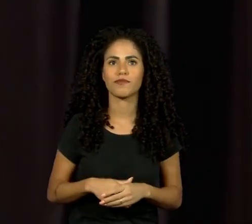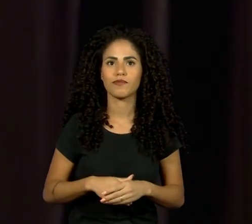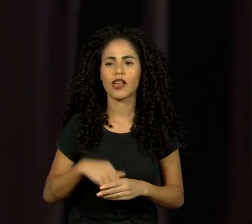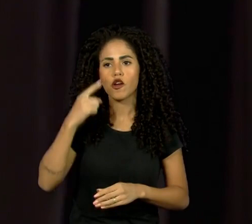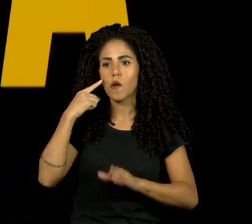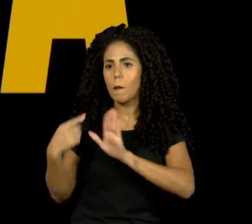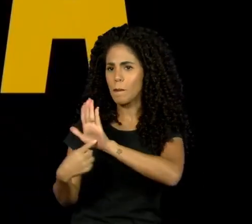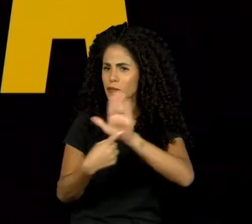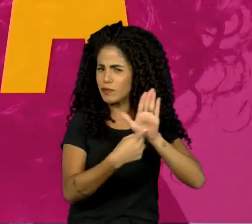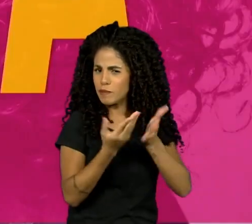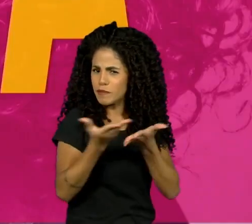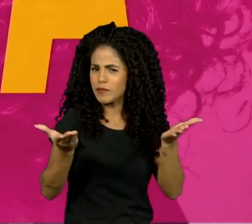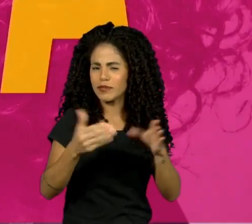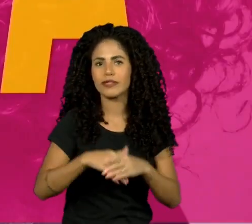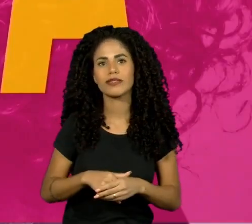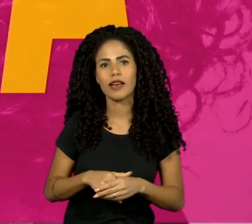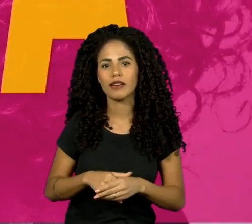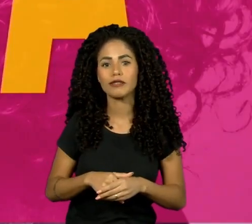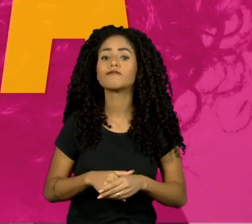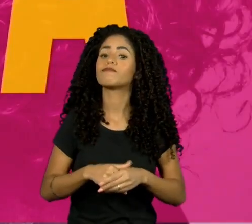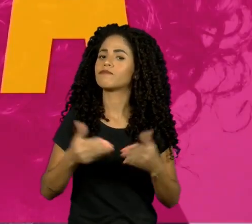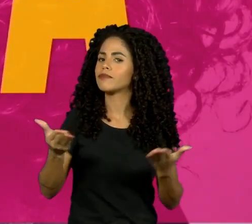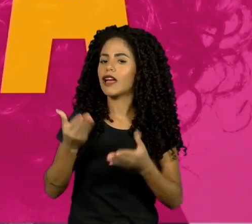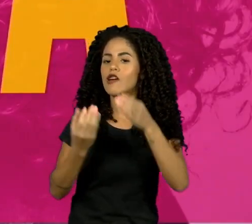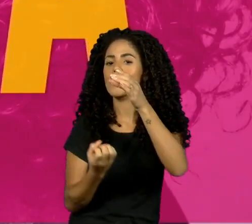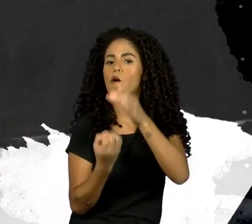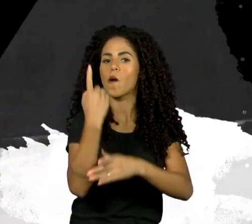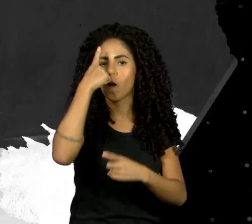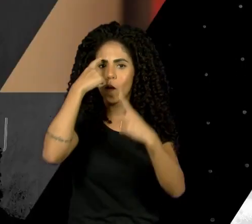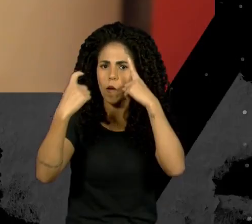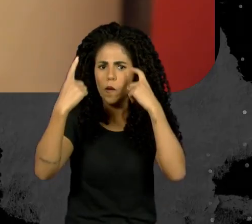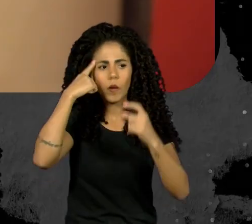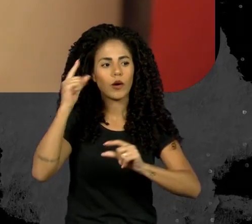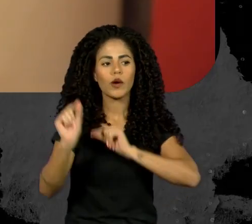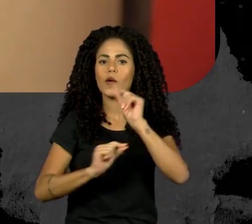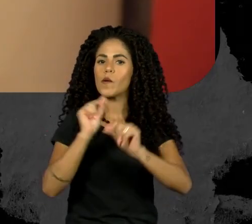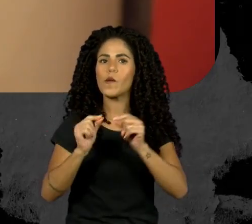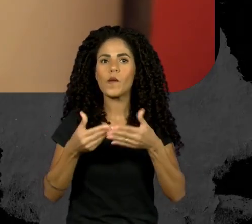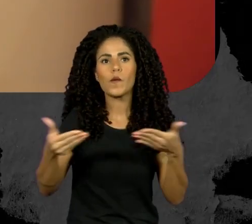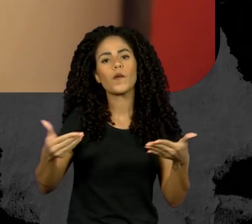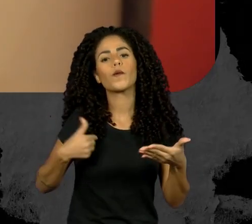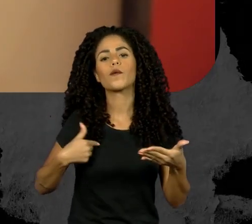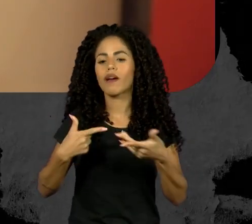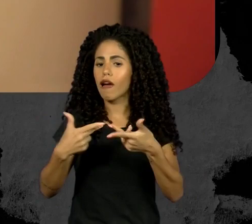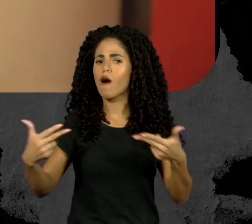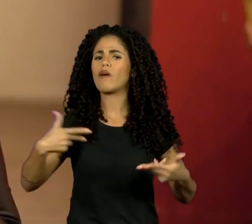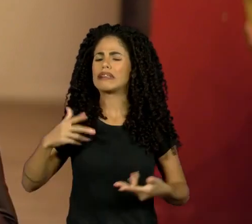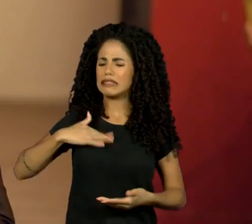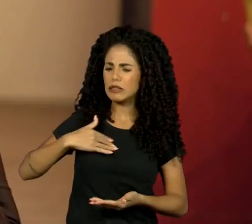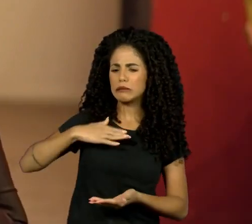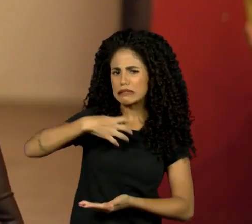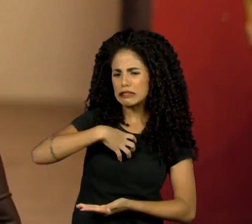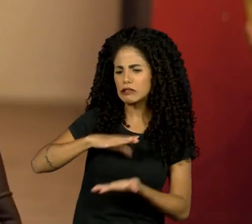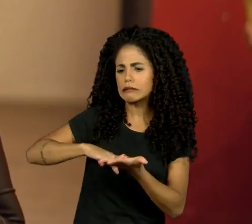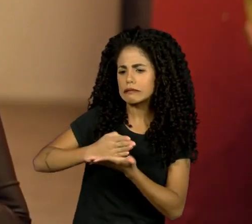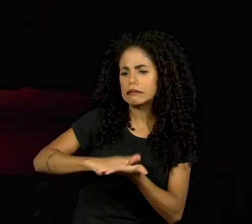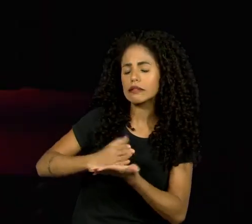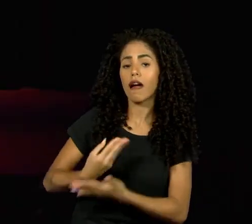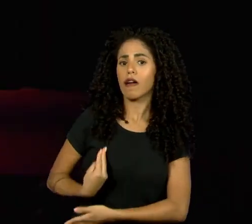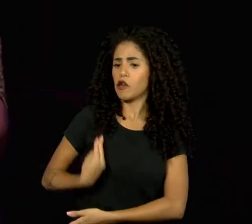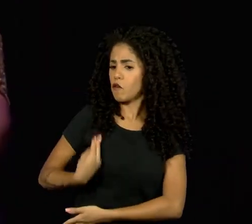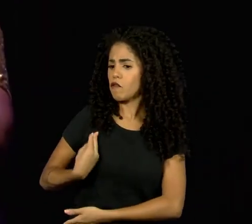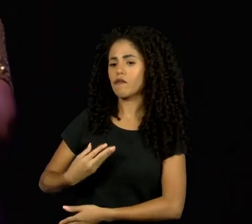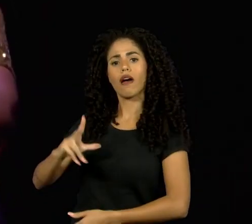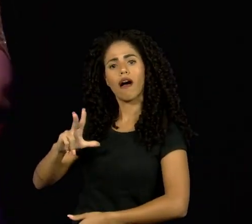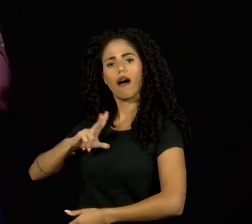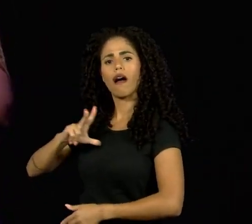botar. Te amar surge da minha necessidade de falar de coisas que me incomodavam, que eu vivenciava, mas que eu não